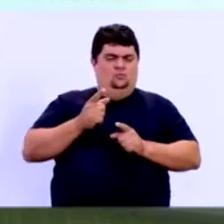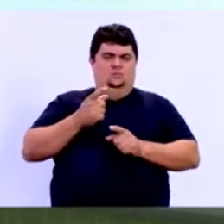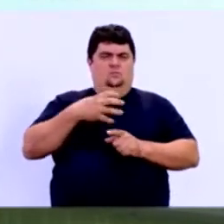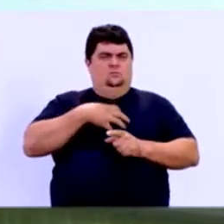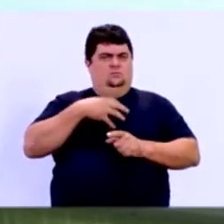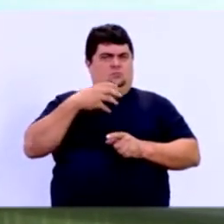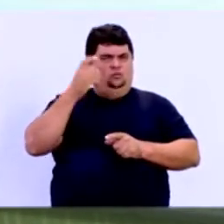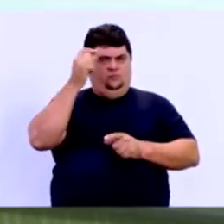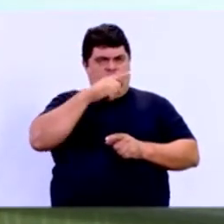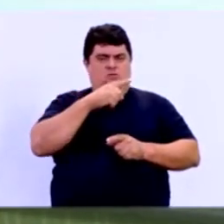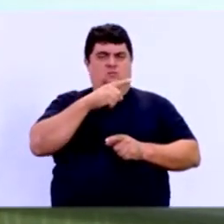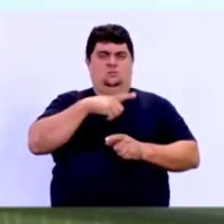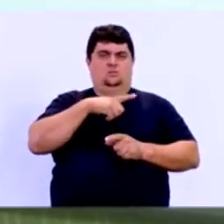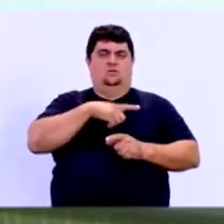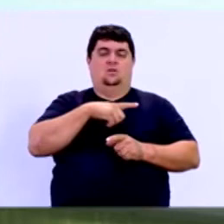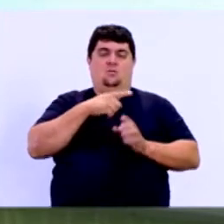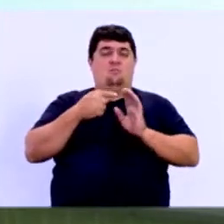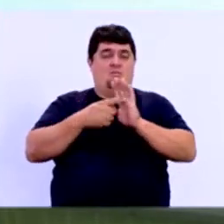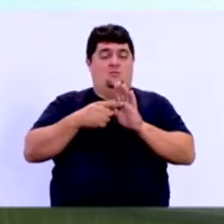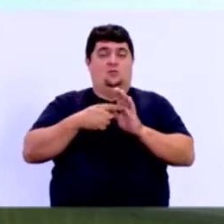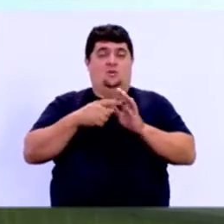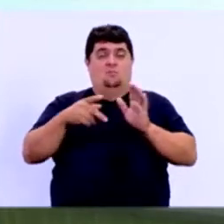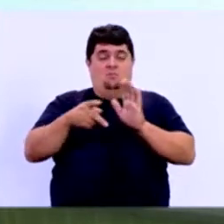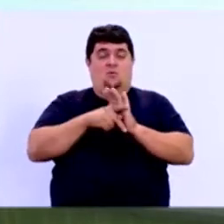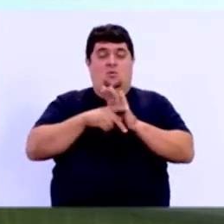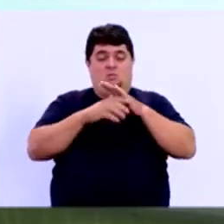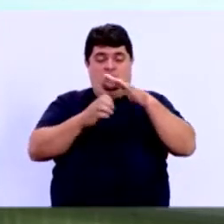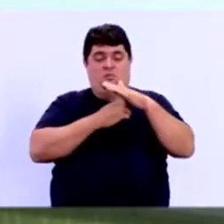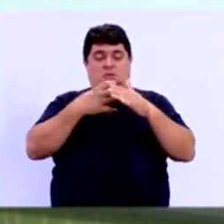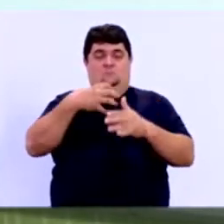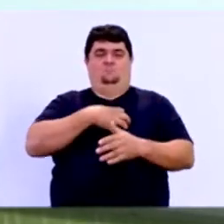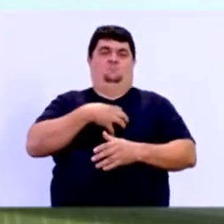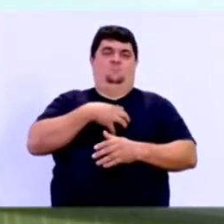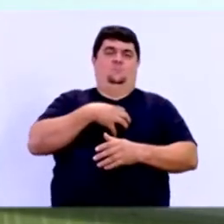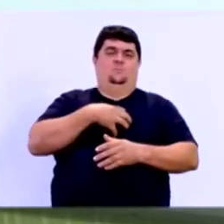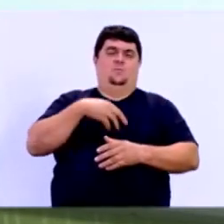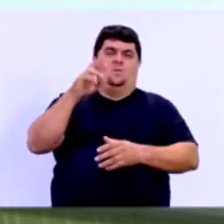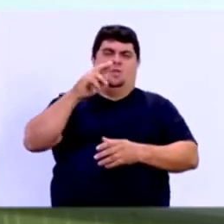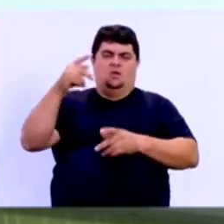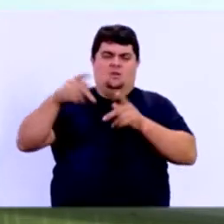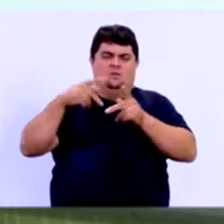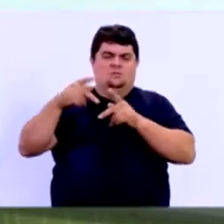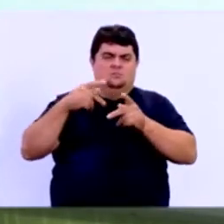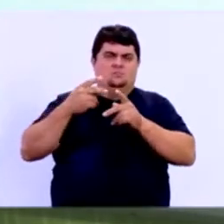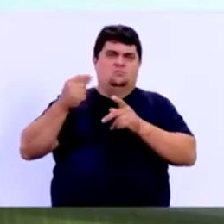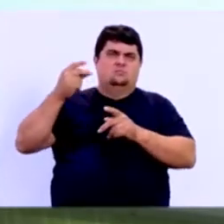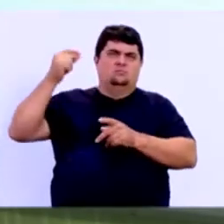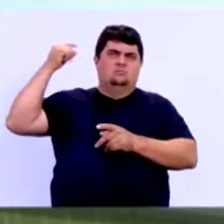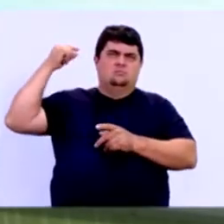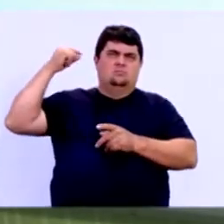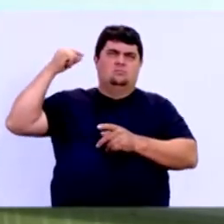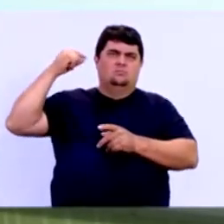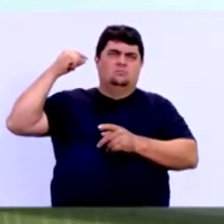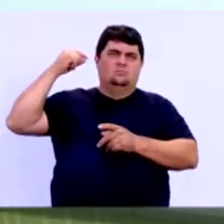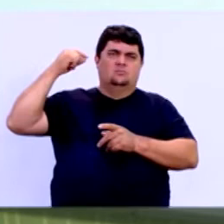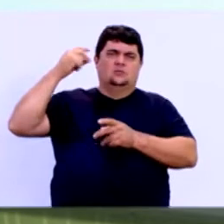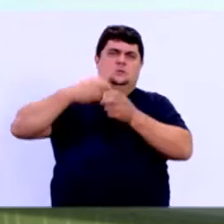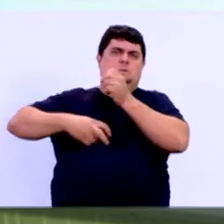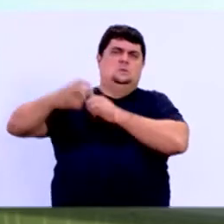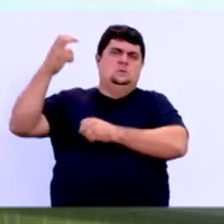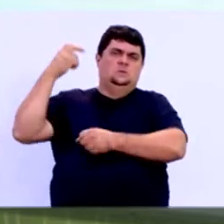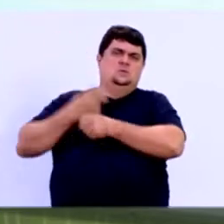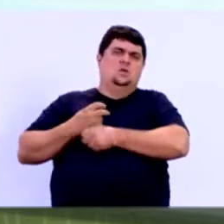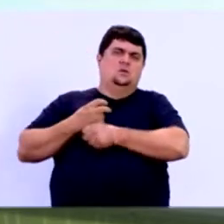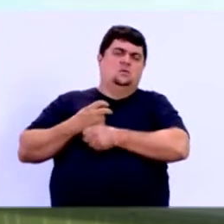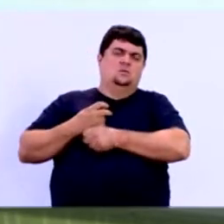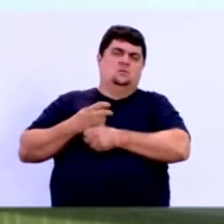complicada. E isso reflete diretamente nas empresas. Então, a empresa que fez o planejamento estratégico há 5 anos